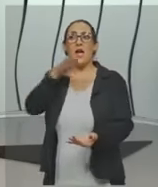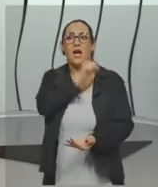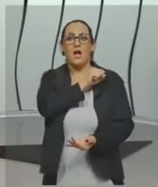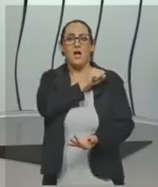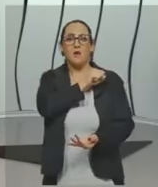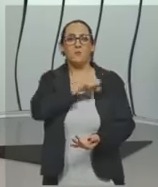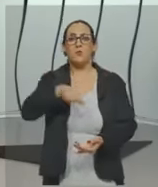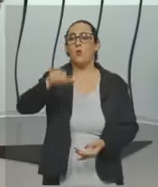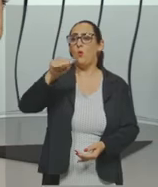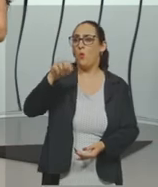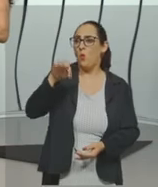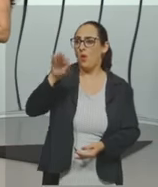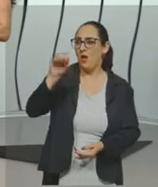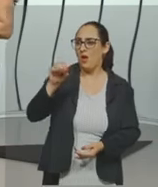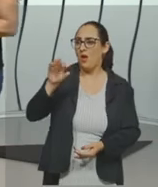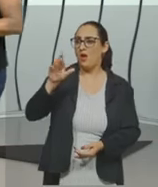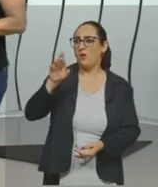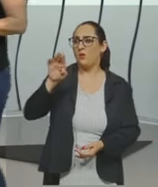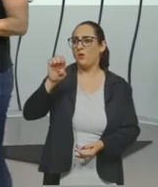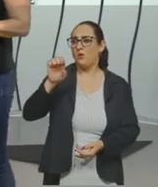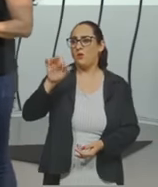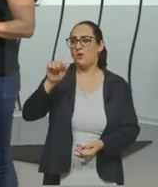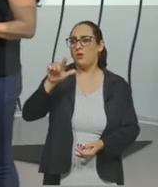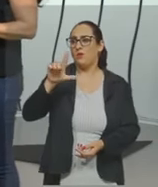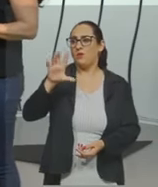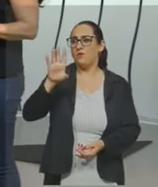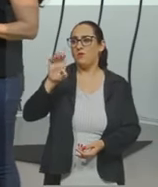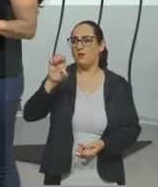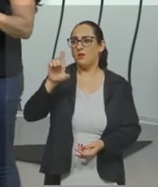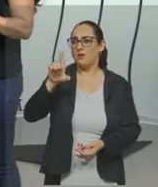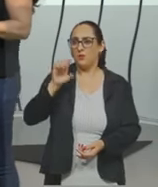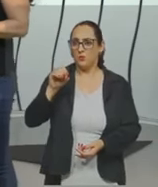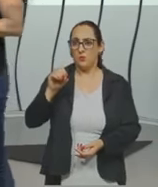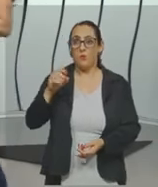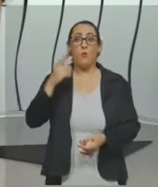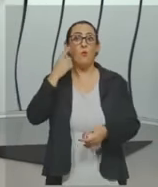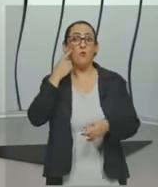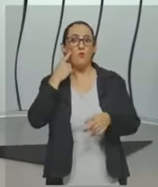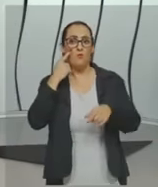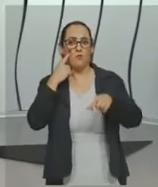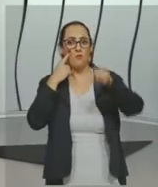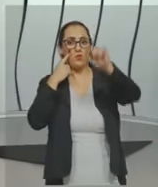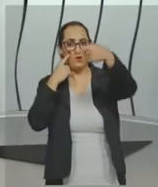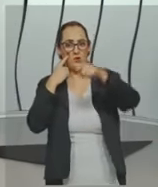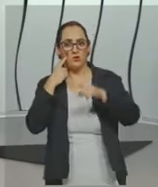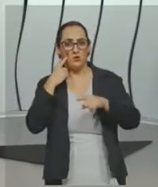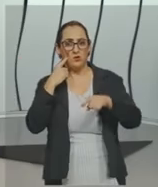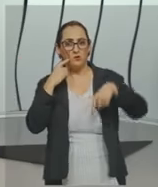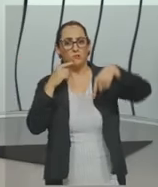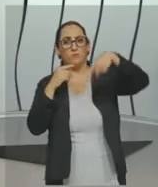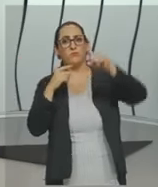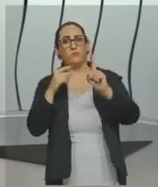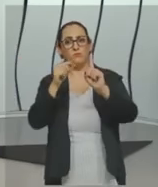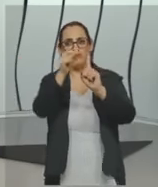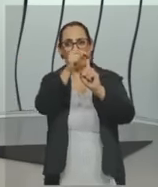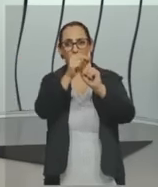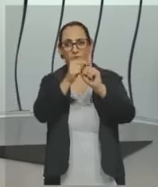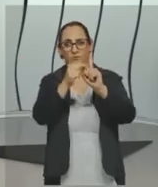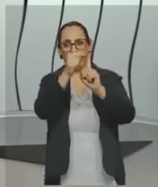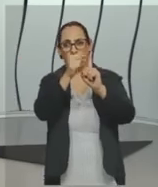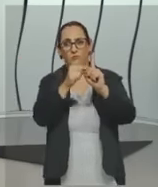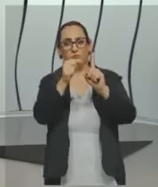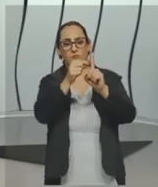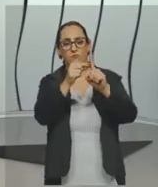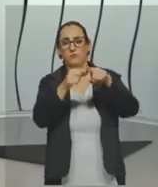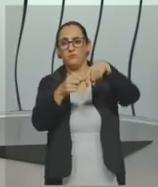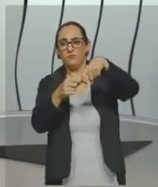mostrar aqui na frente. Espera aí que eu passei aqui. Aqui, ó. No ato reflexo, por exemplo, você bater também